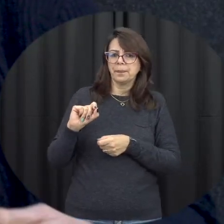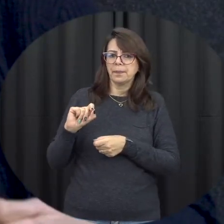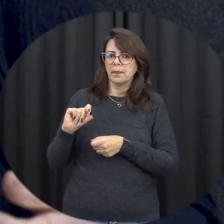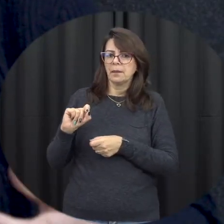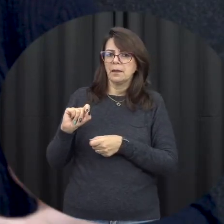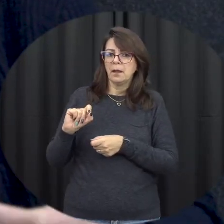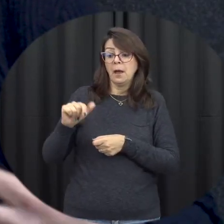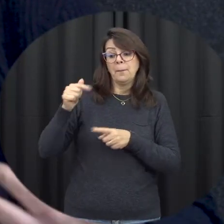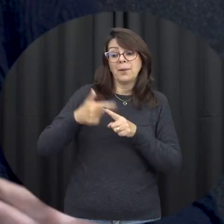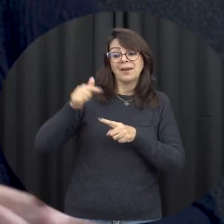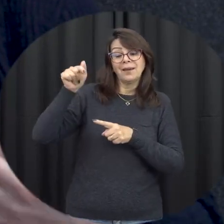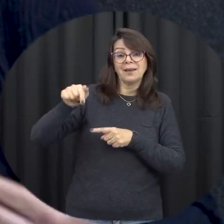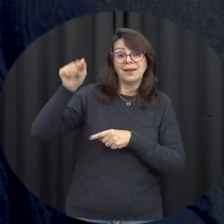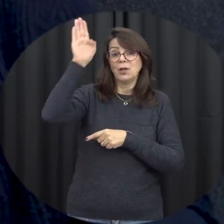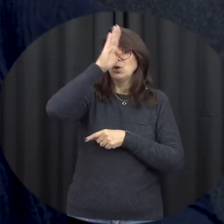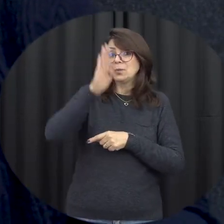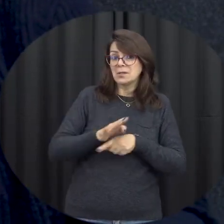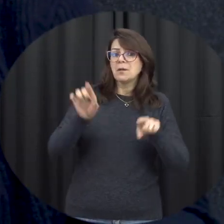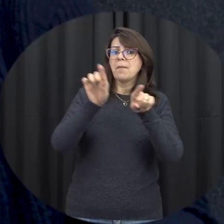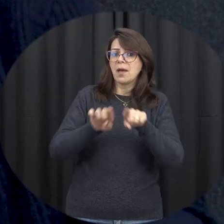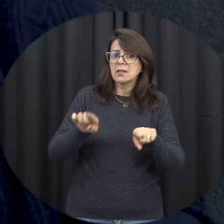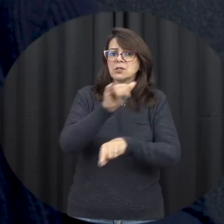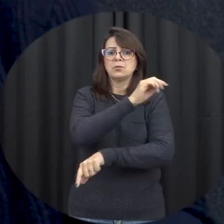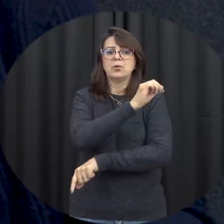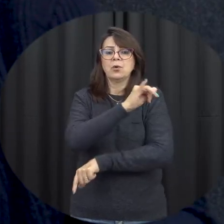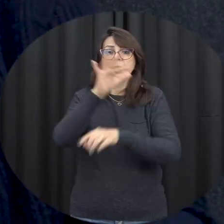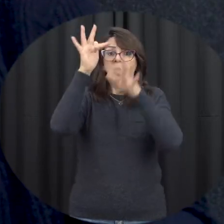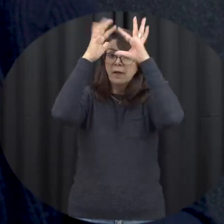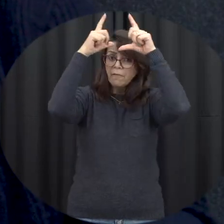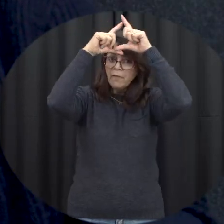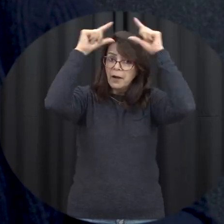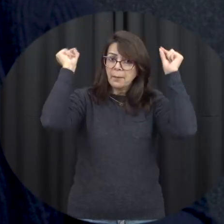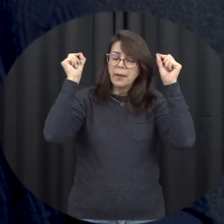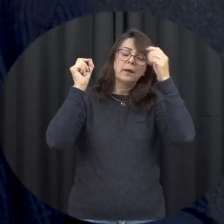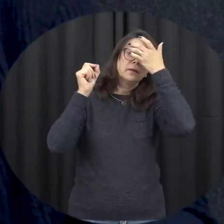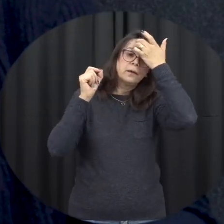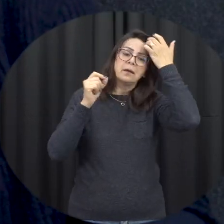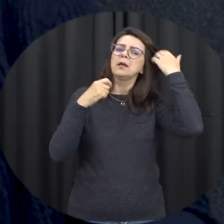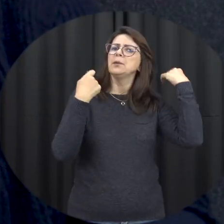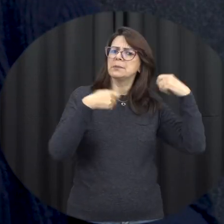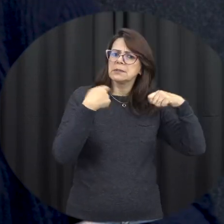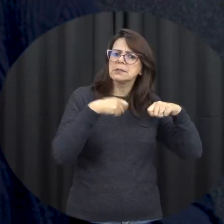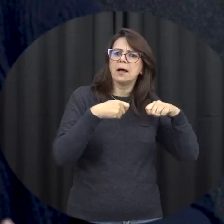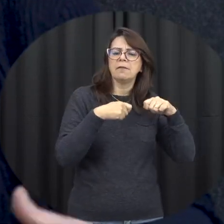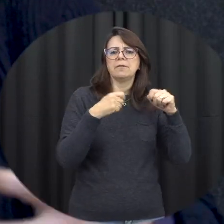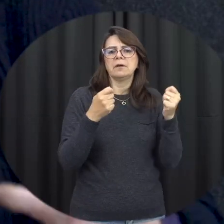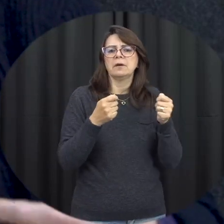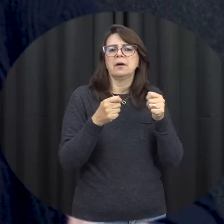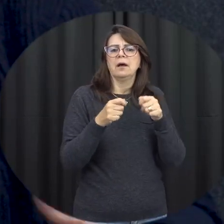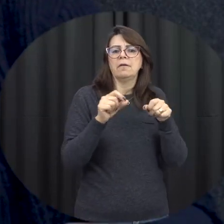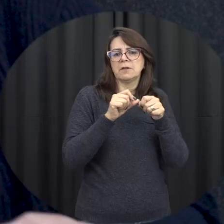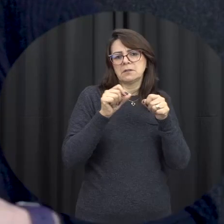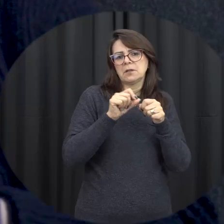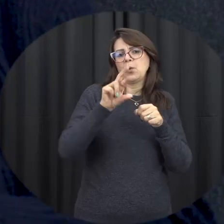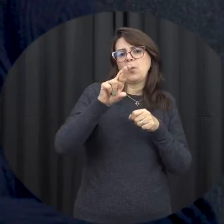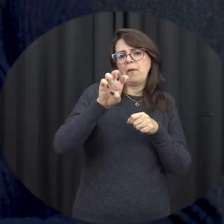porque eu tinha, no Brasil, mesmo como enfermeira, eu não podia exercer como enfermeira. Eu tinha que fazer uma